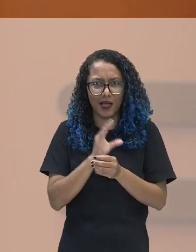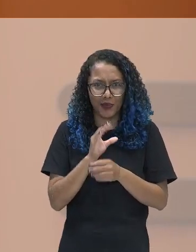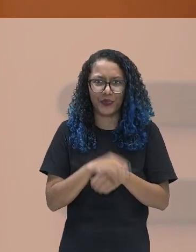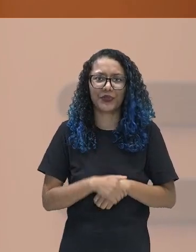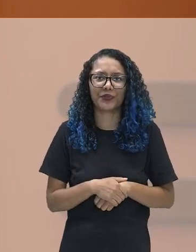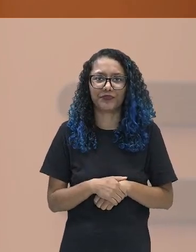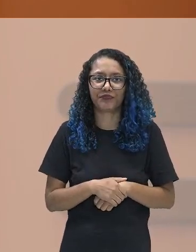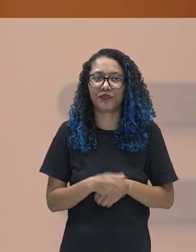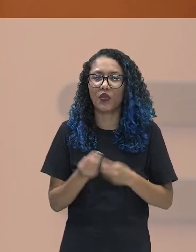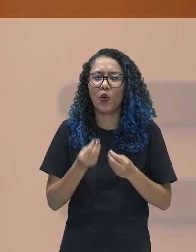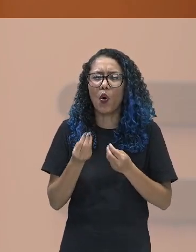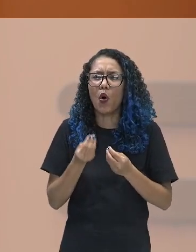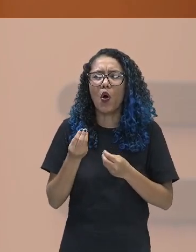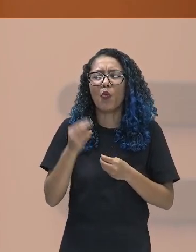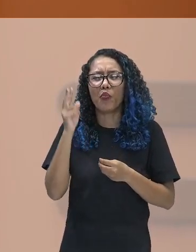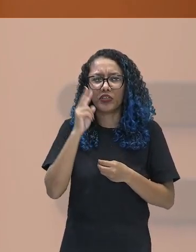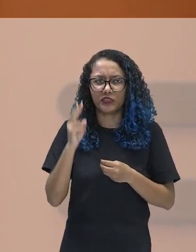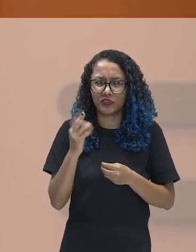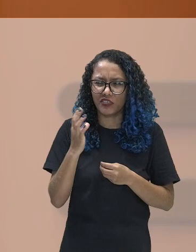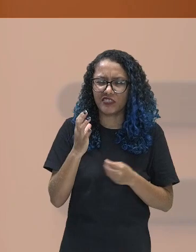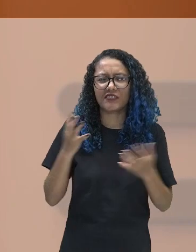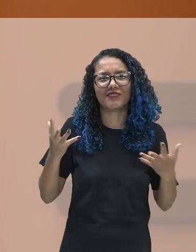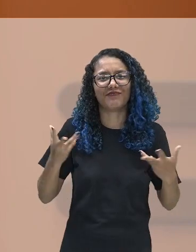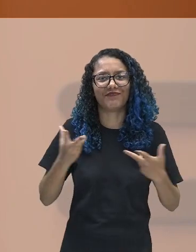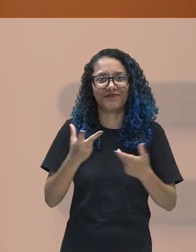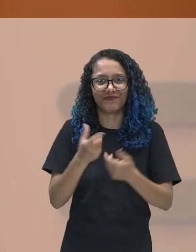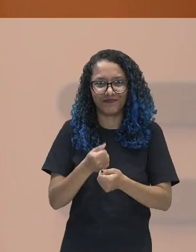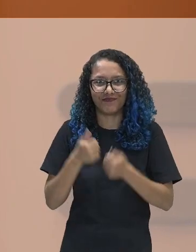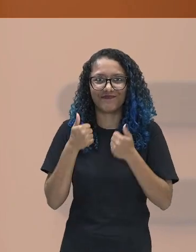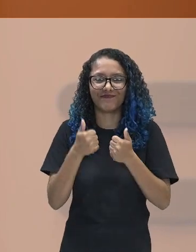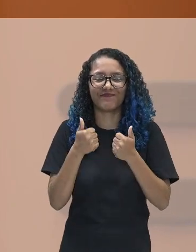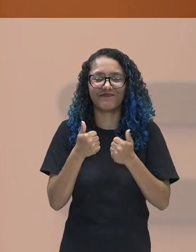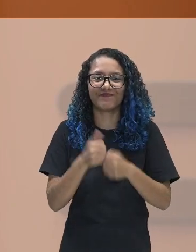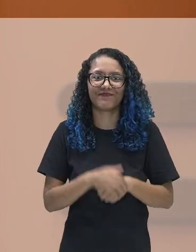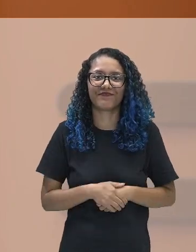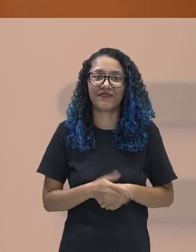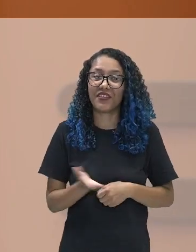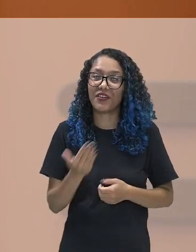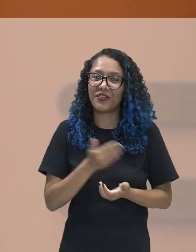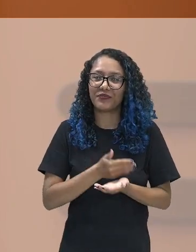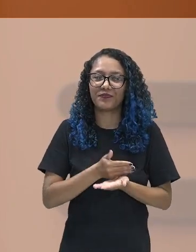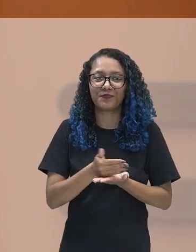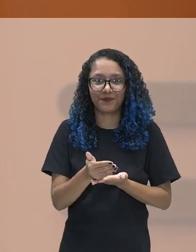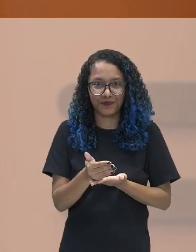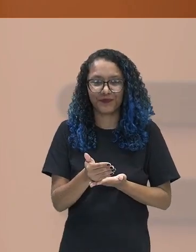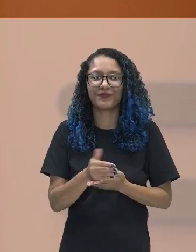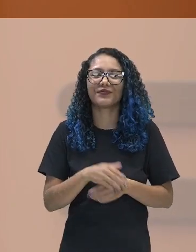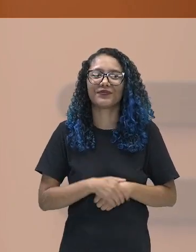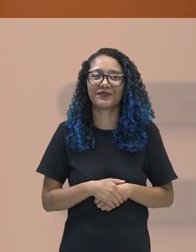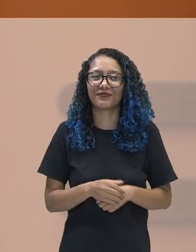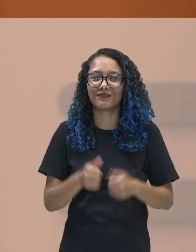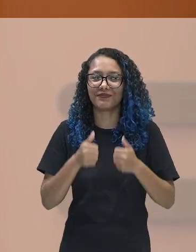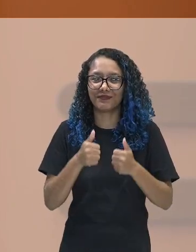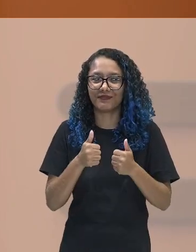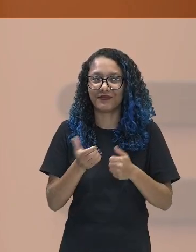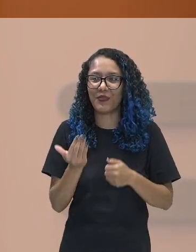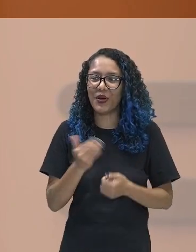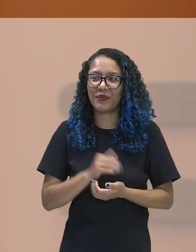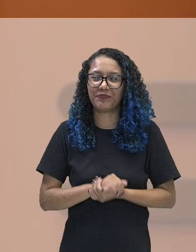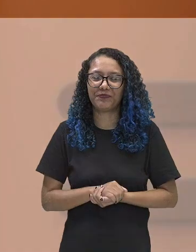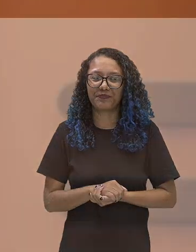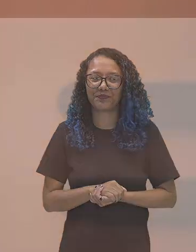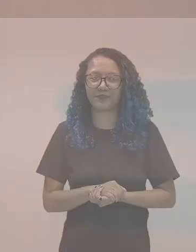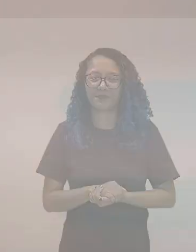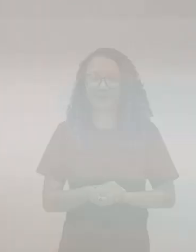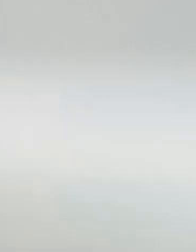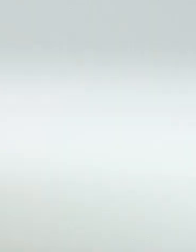nossa ciência fantástica, maravilhosa e apaixonante. Então, galera, sem mais conversas, sem mais delongas, vamos à nossa